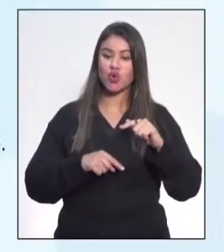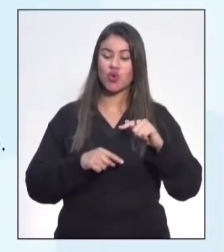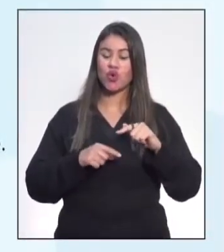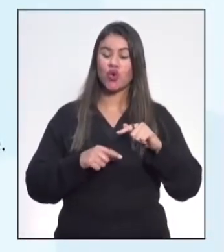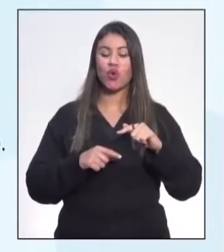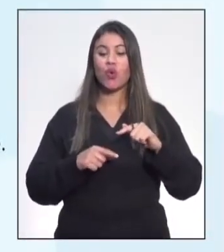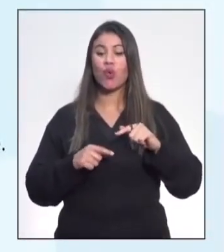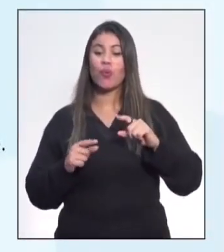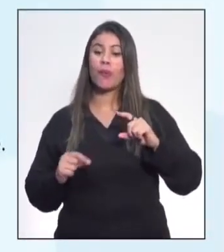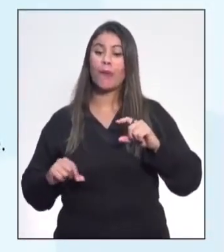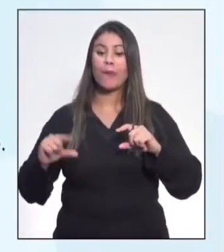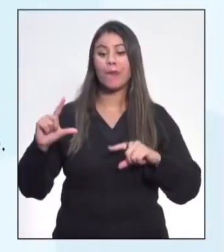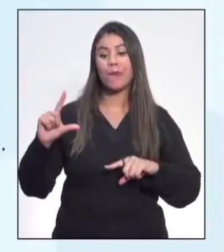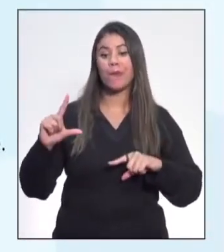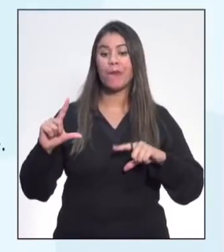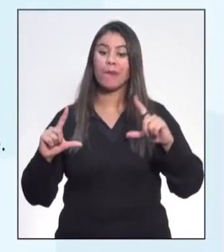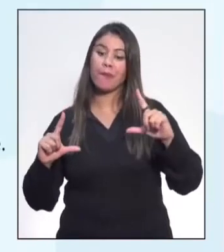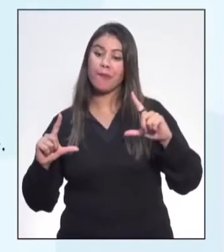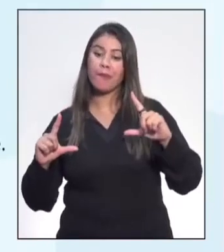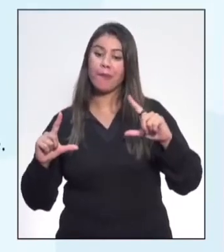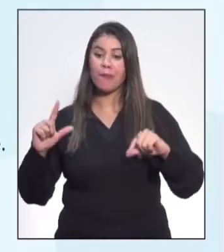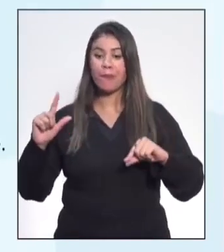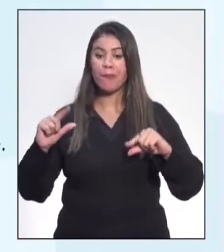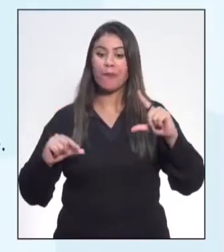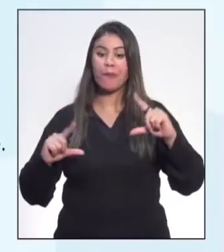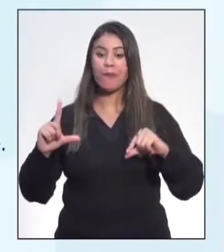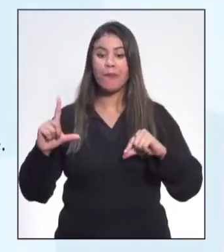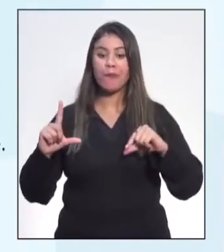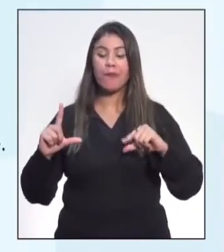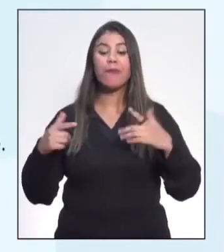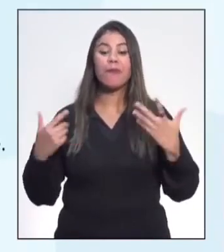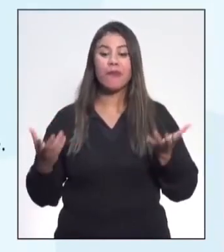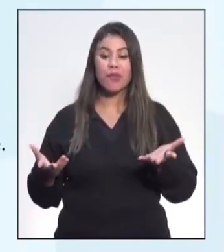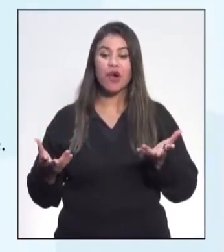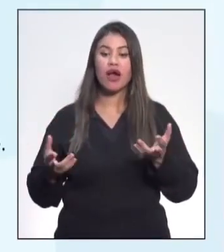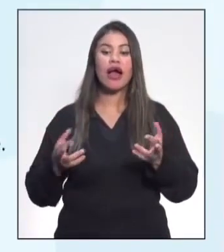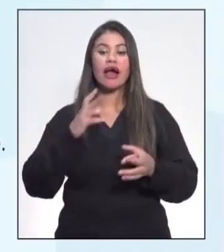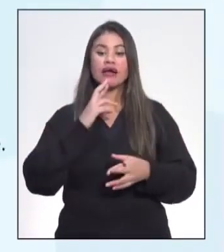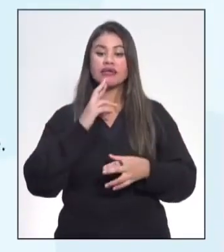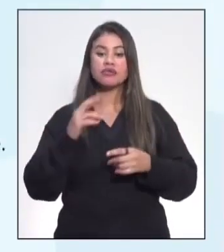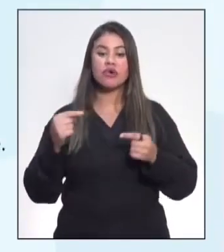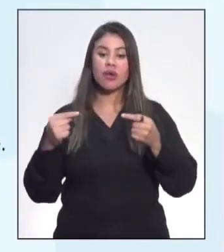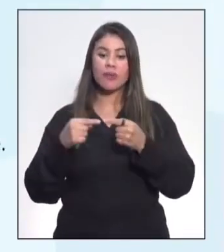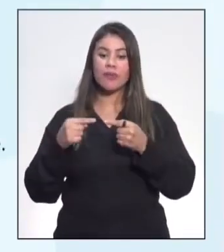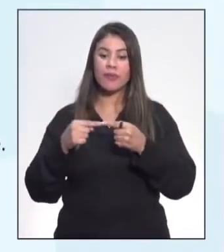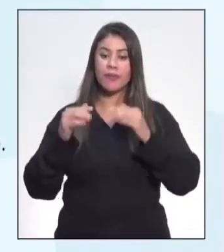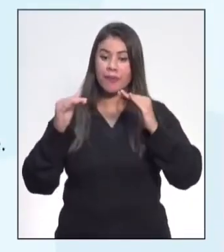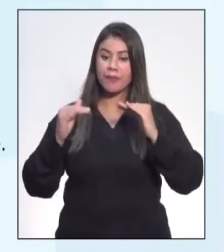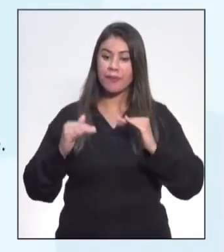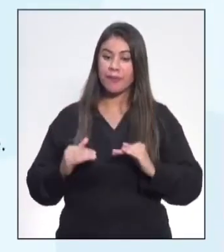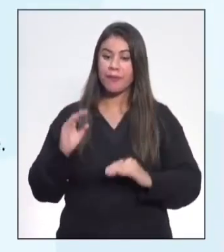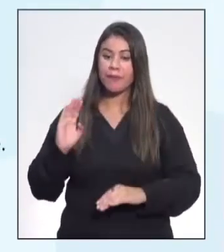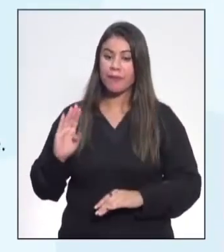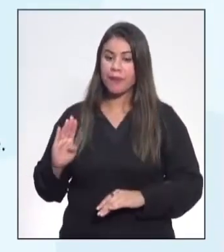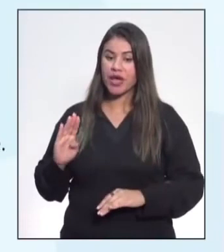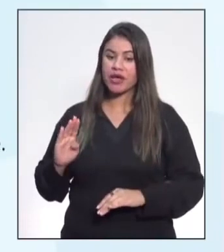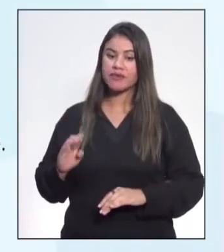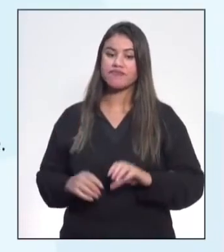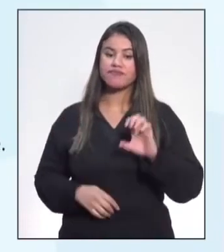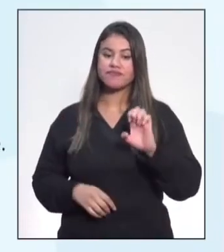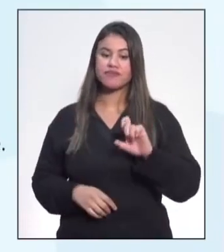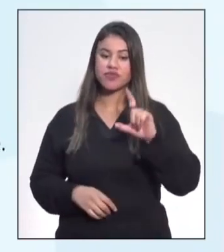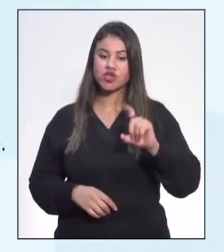produto? Aí, baseado na resposta de vocês, vocês vão me falar se a equação do gráfico é exo ou